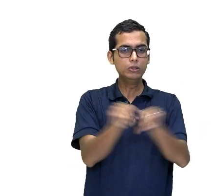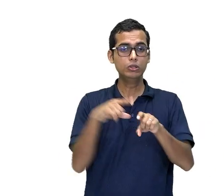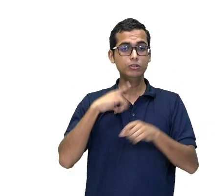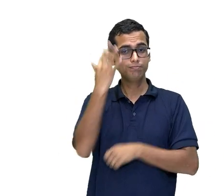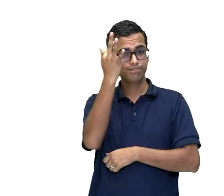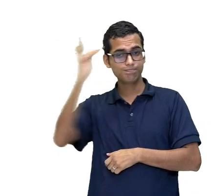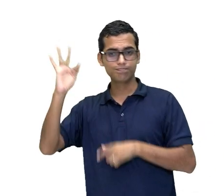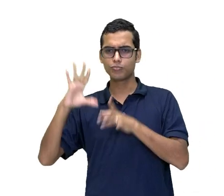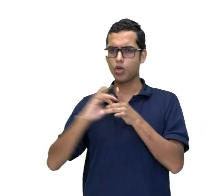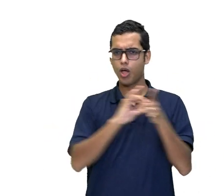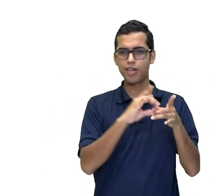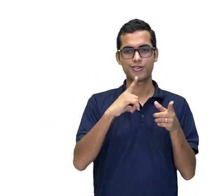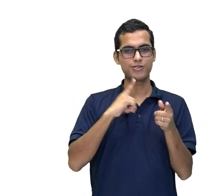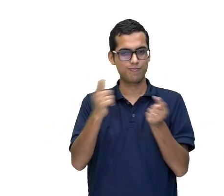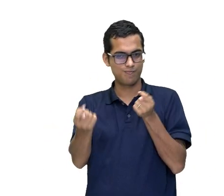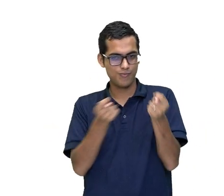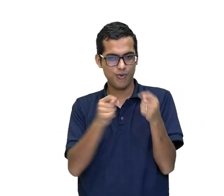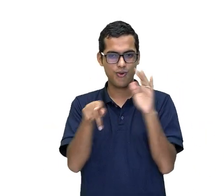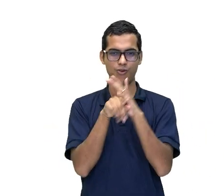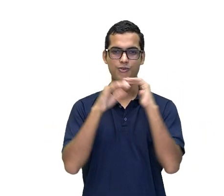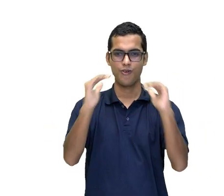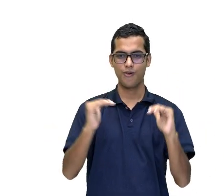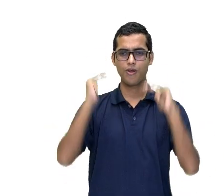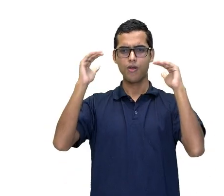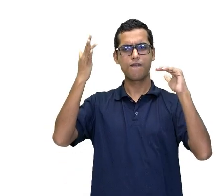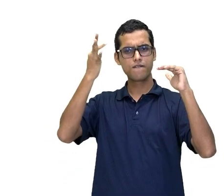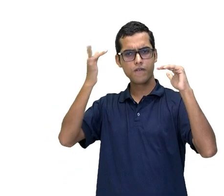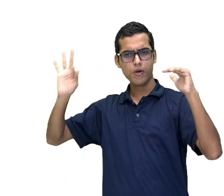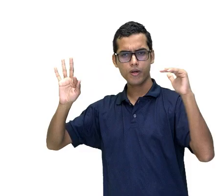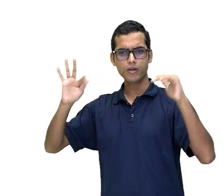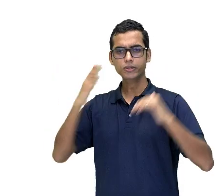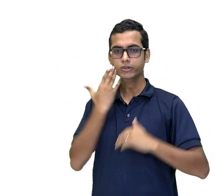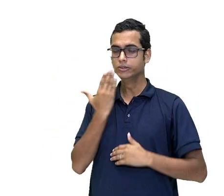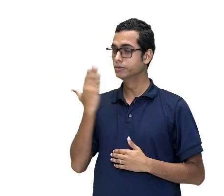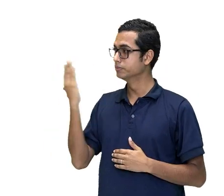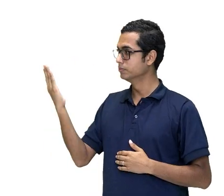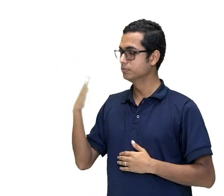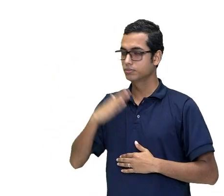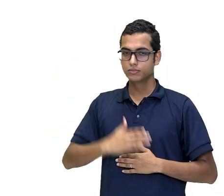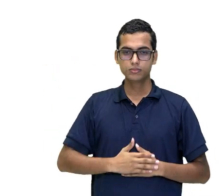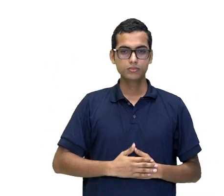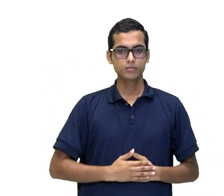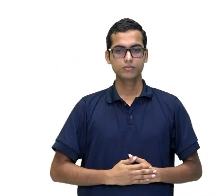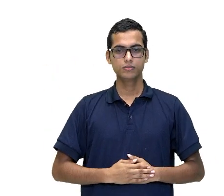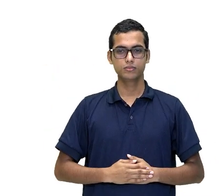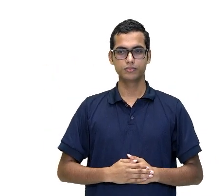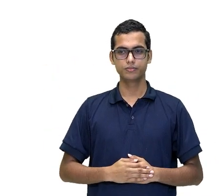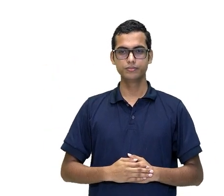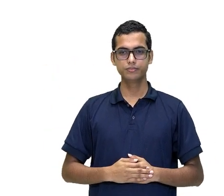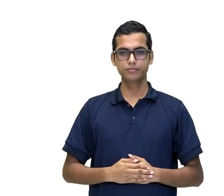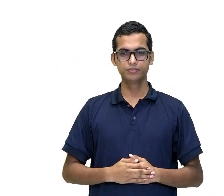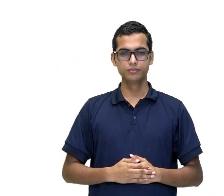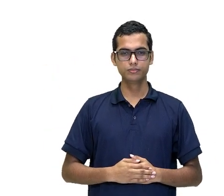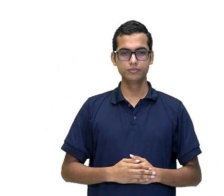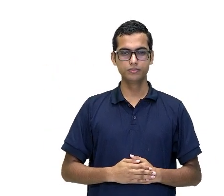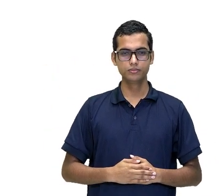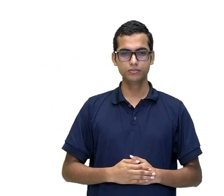ali o controle da chamada política do café com leite. Já no